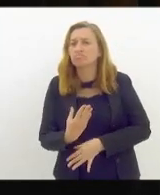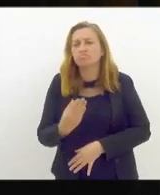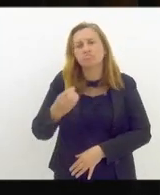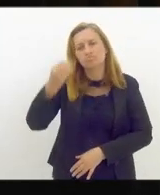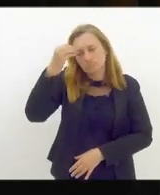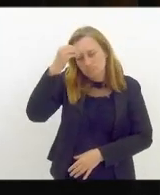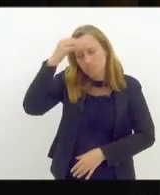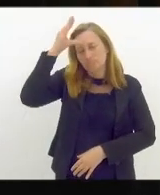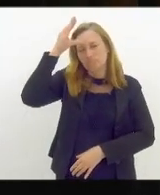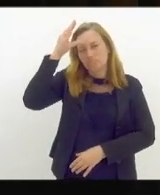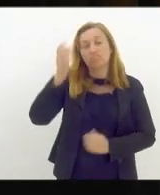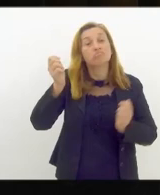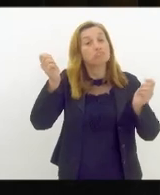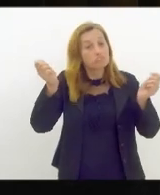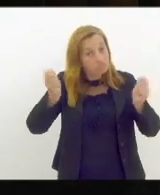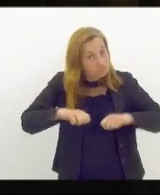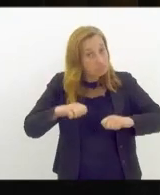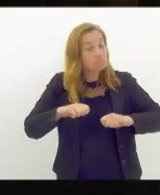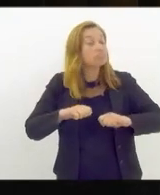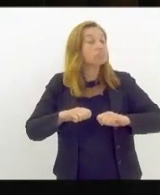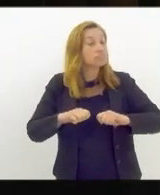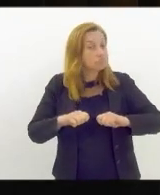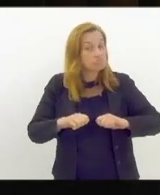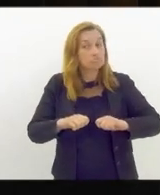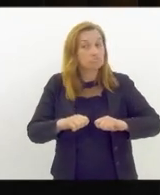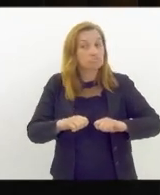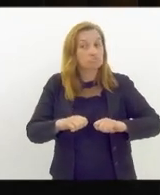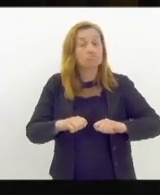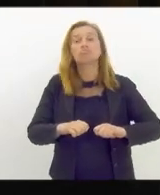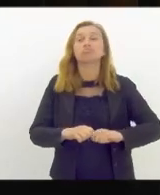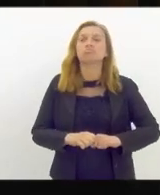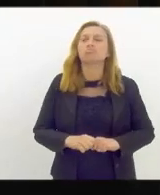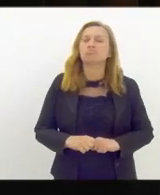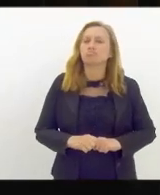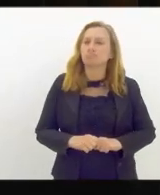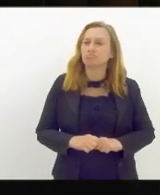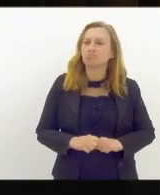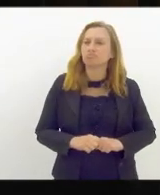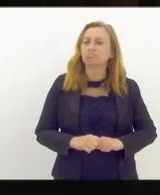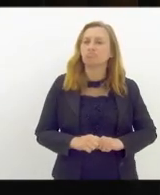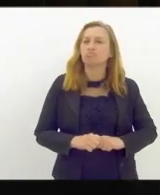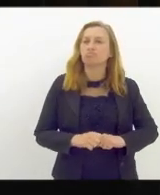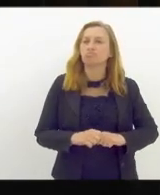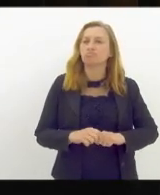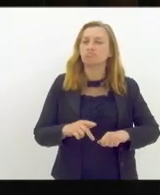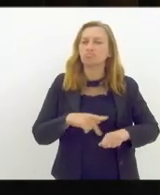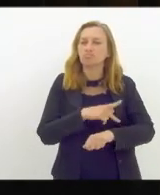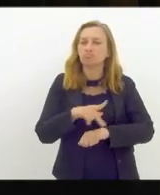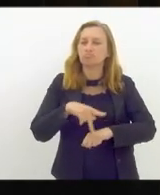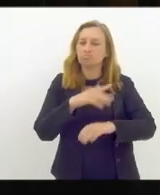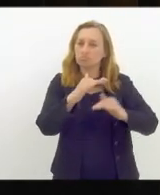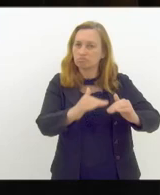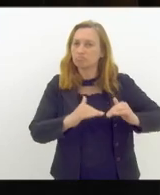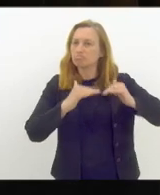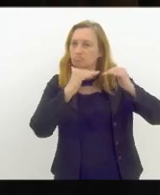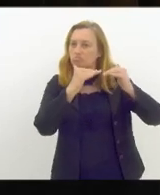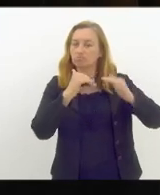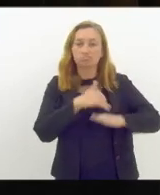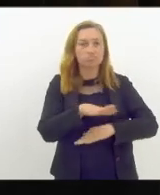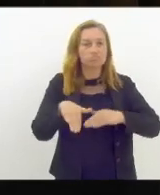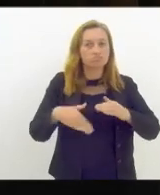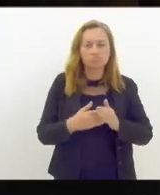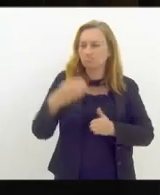pensamento crítico e da possibilidade de tornar esse país soberano com toda